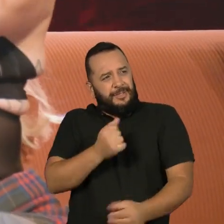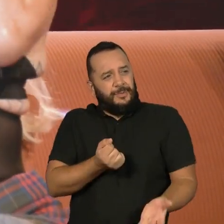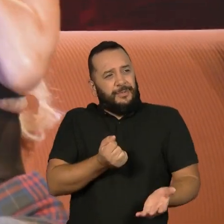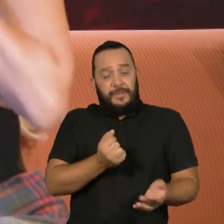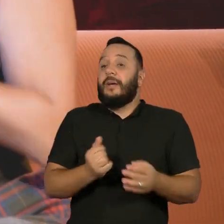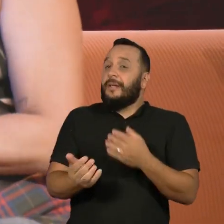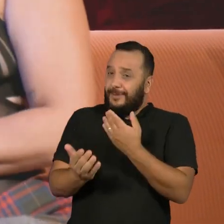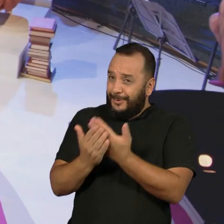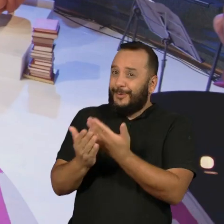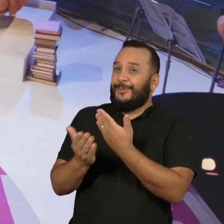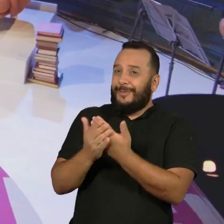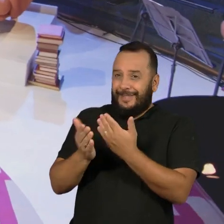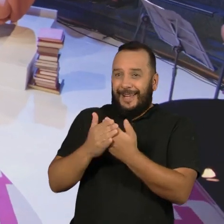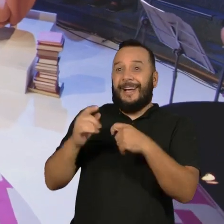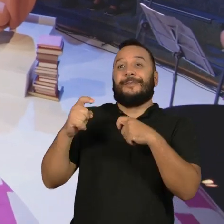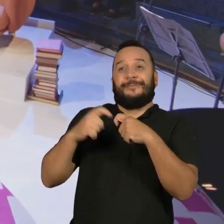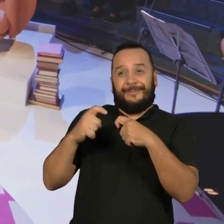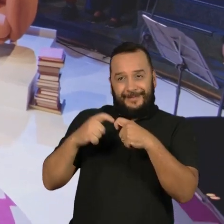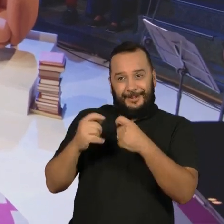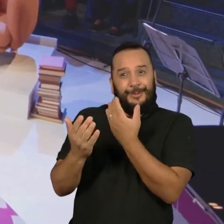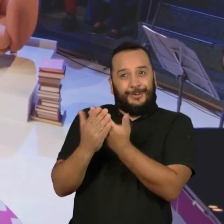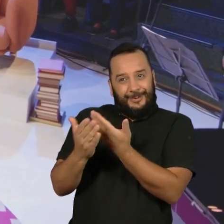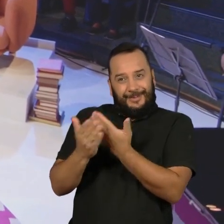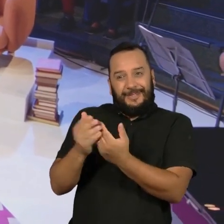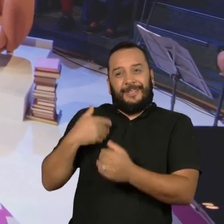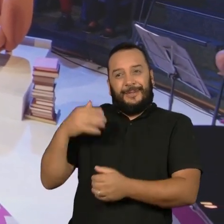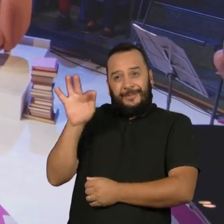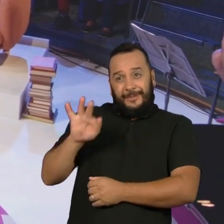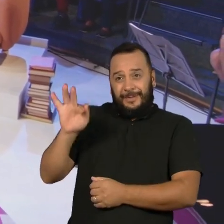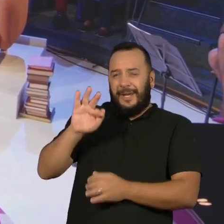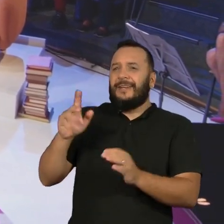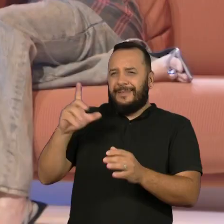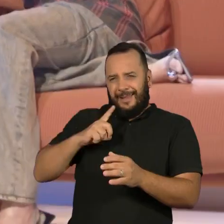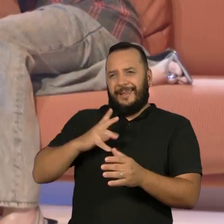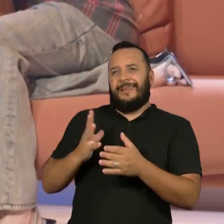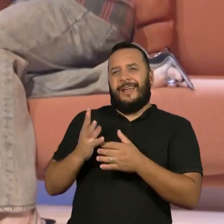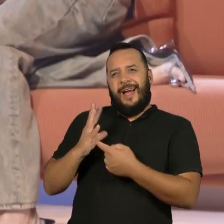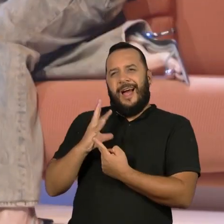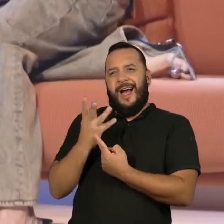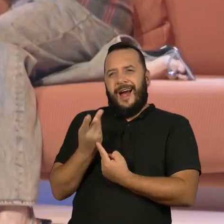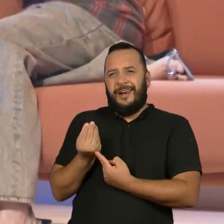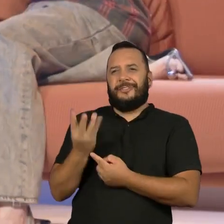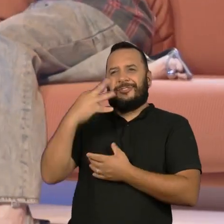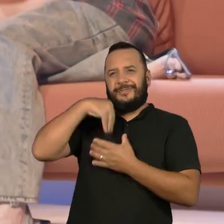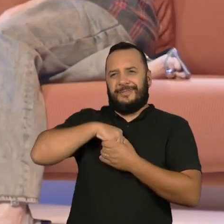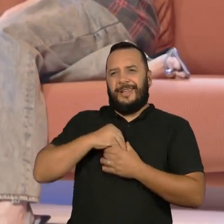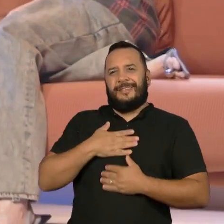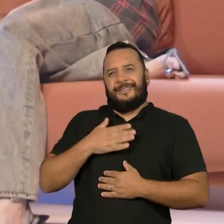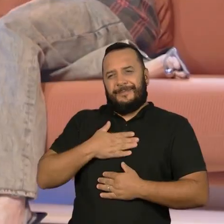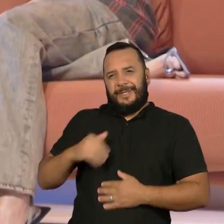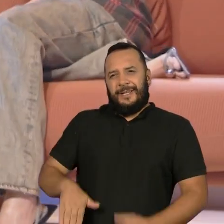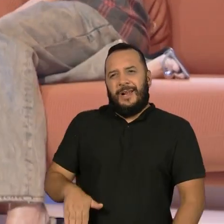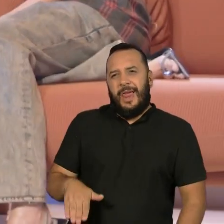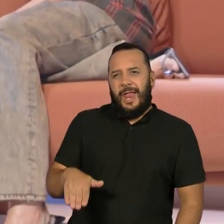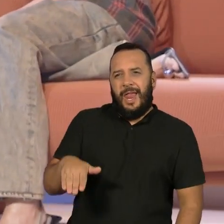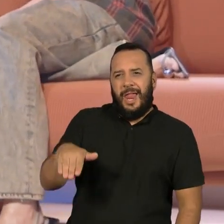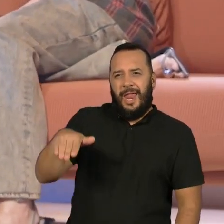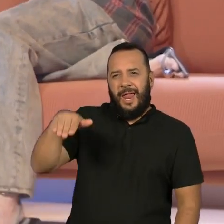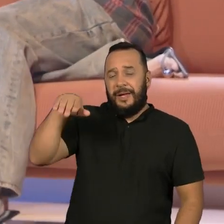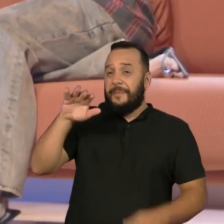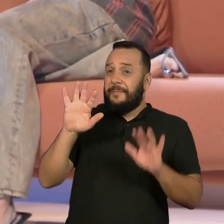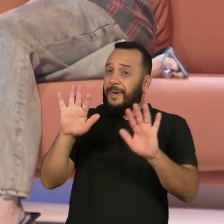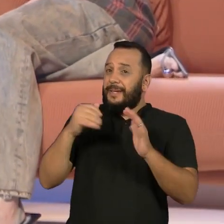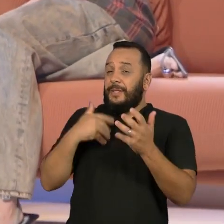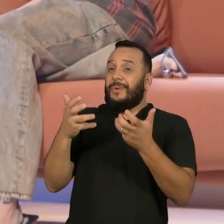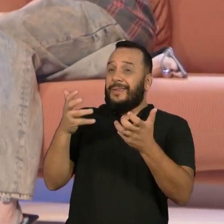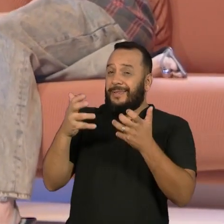Eu queria ser médica nesse processo todo, apesar de ter essa coisa artística dentro de mim desde pequenininha. Eu, enfim, queria